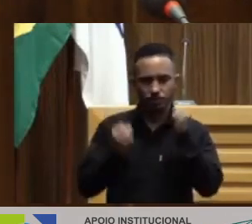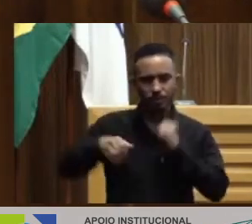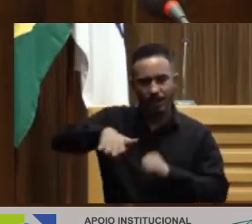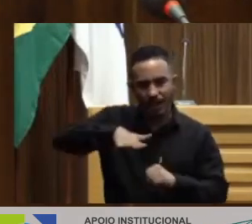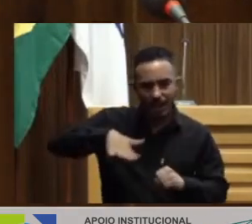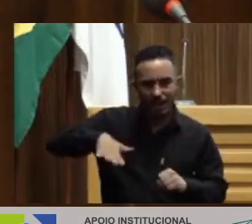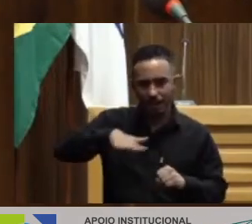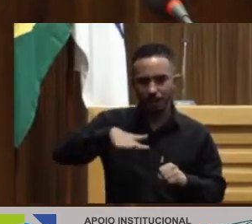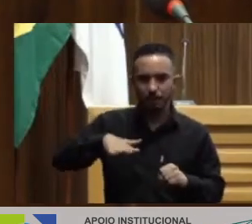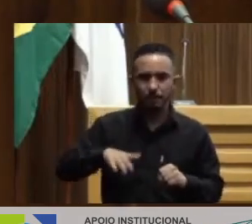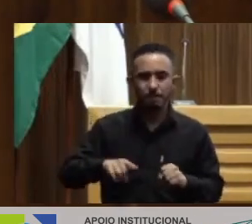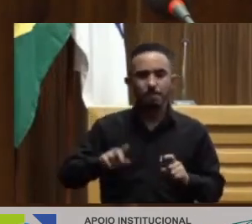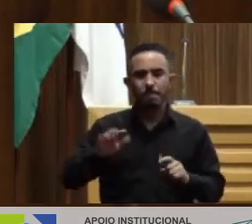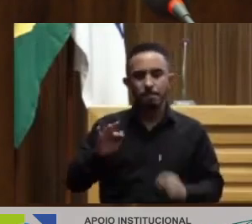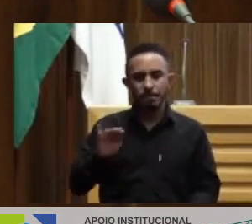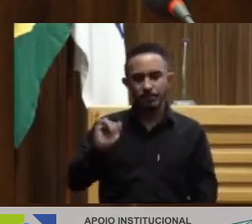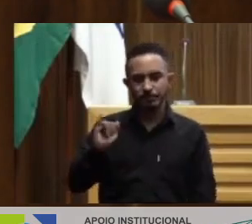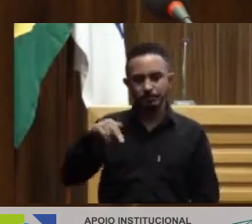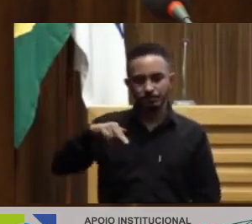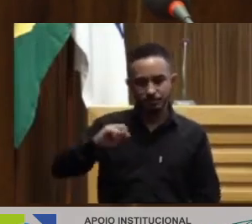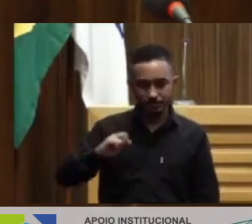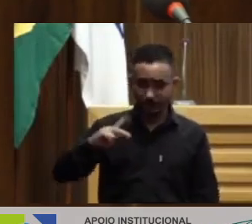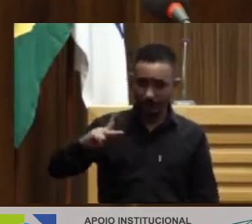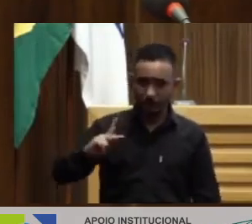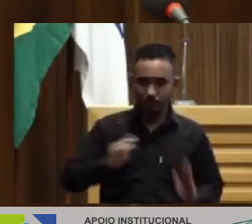FINEP, até o dia 23